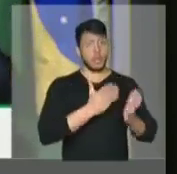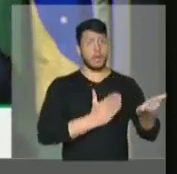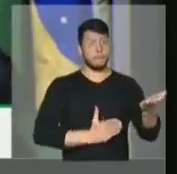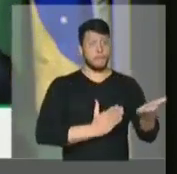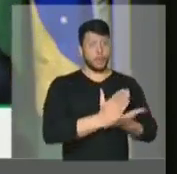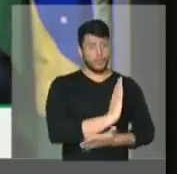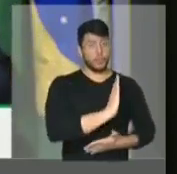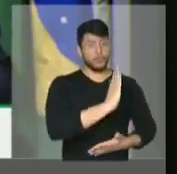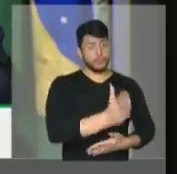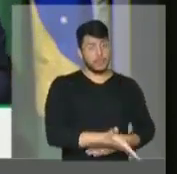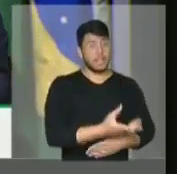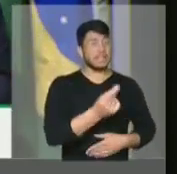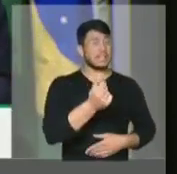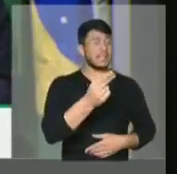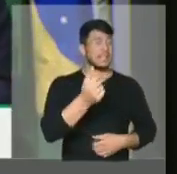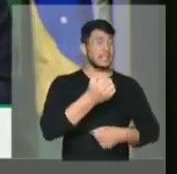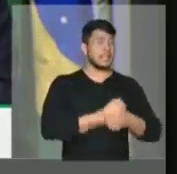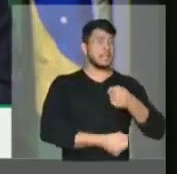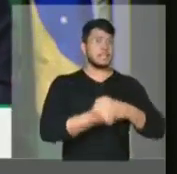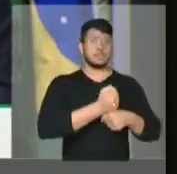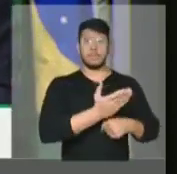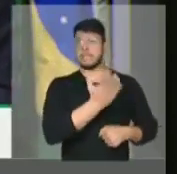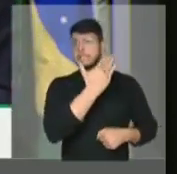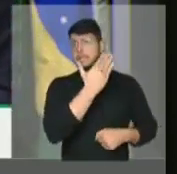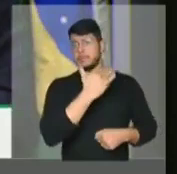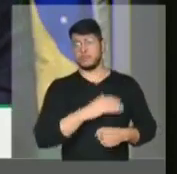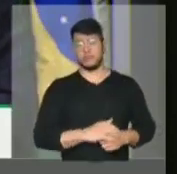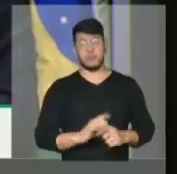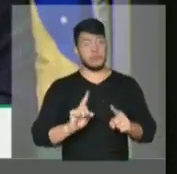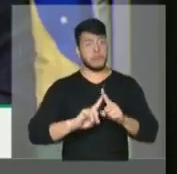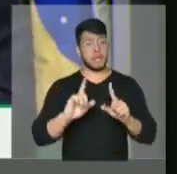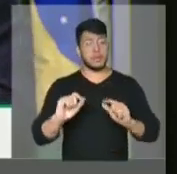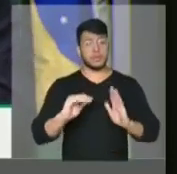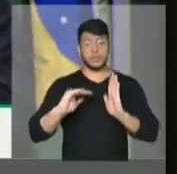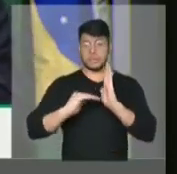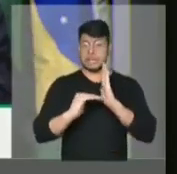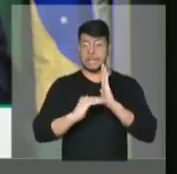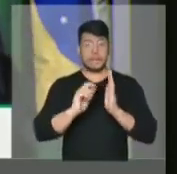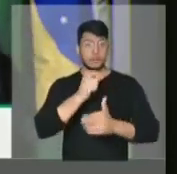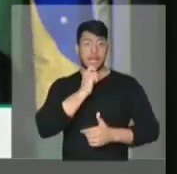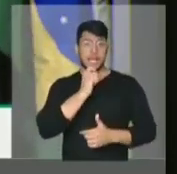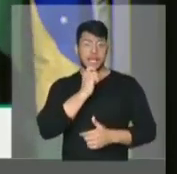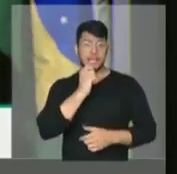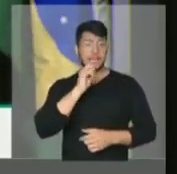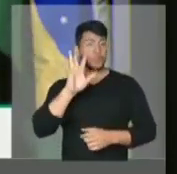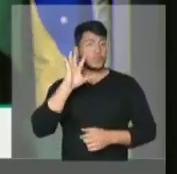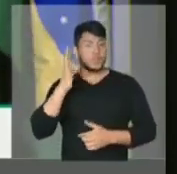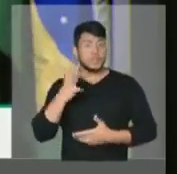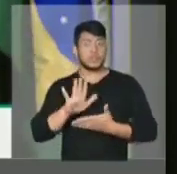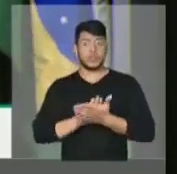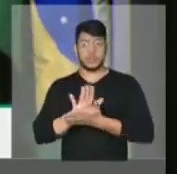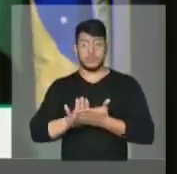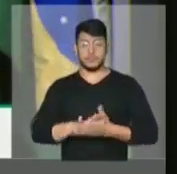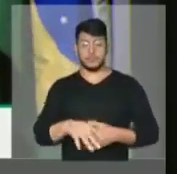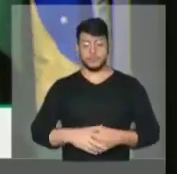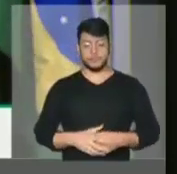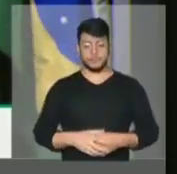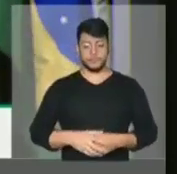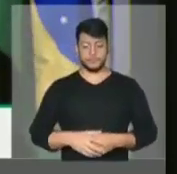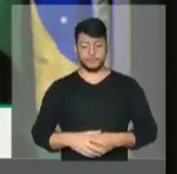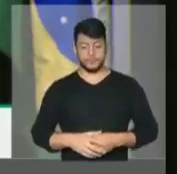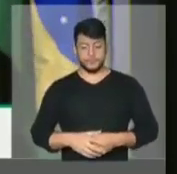Senado desde a legislação passada, e no Senado não se pronuncia sobre essa matéria. Cada uma